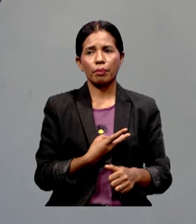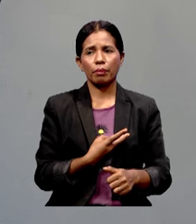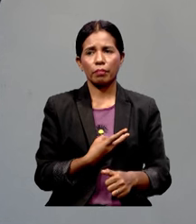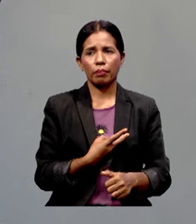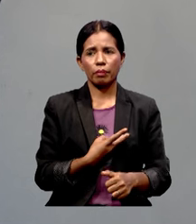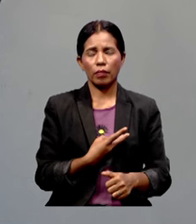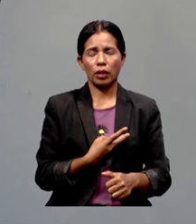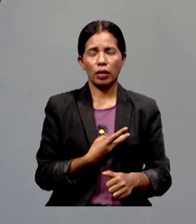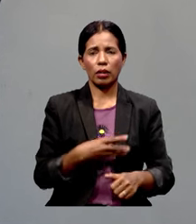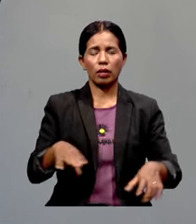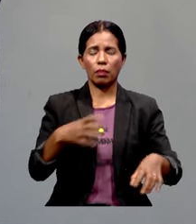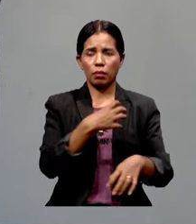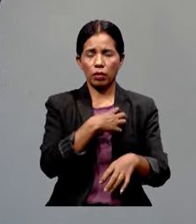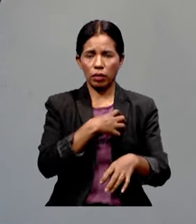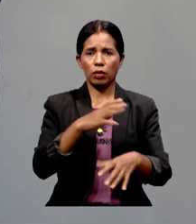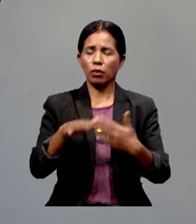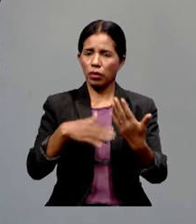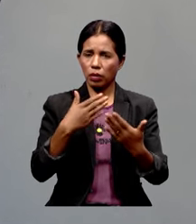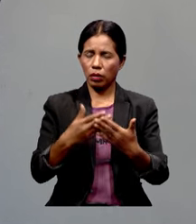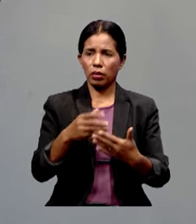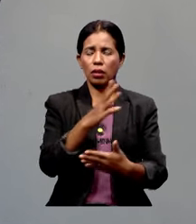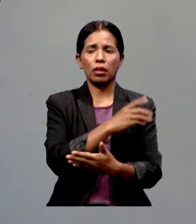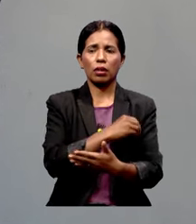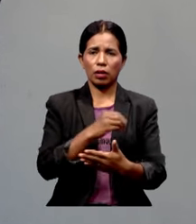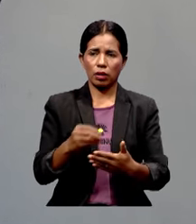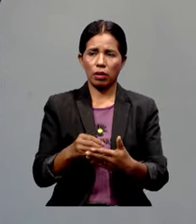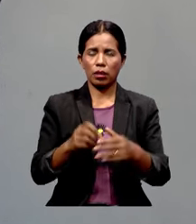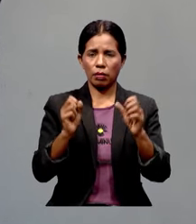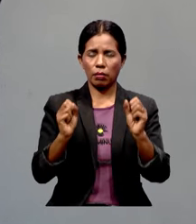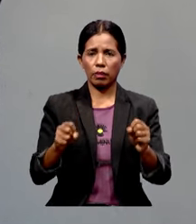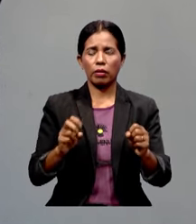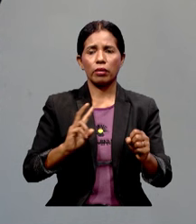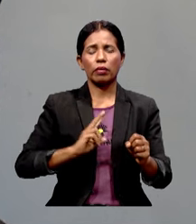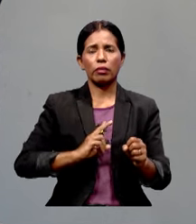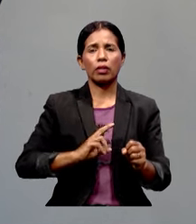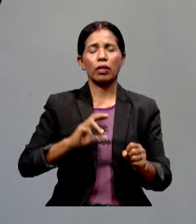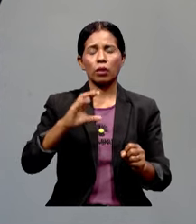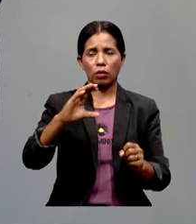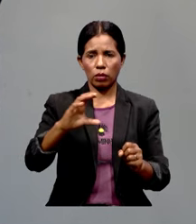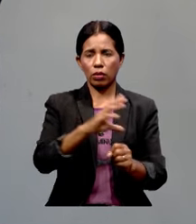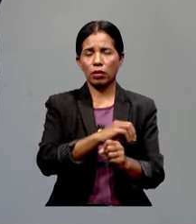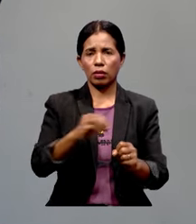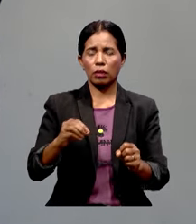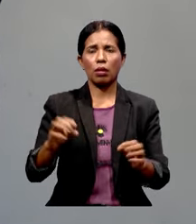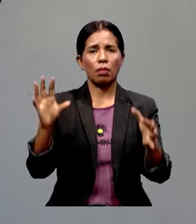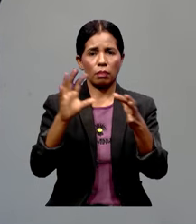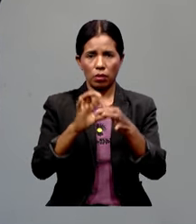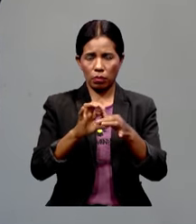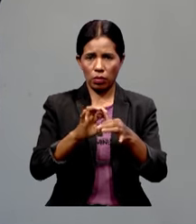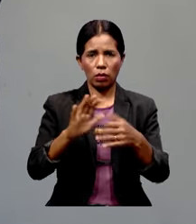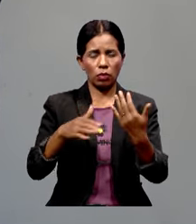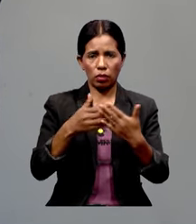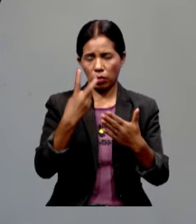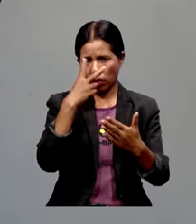iten ya forsa reserva sira iten ya squadra Veracruz Comandante Esquadra Veracruz, o membro Tungera Senova,